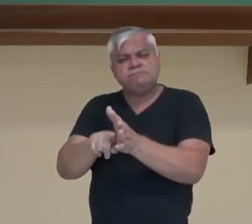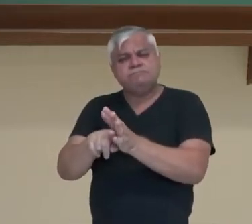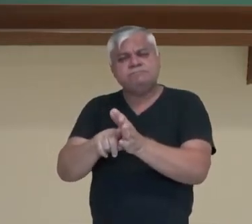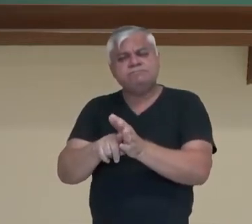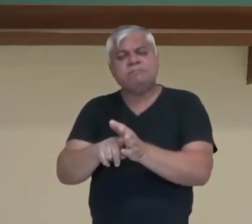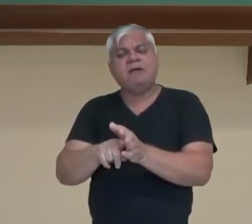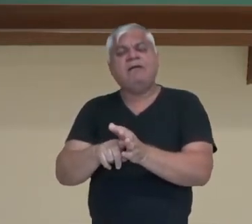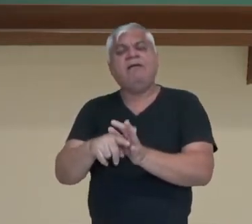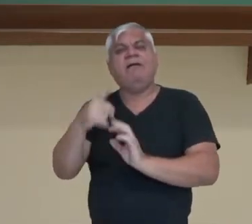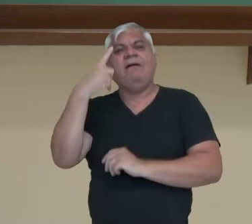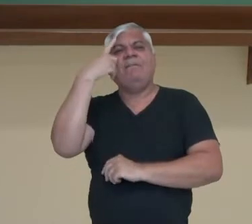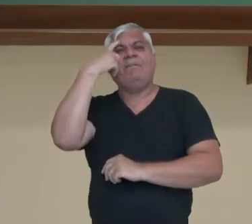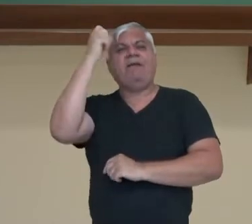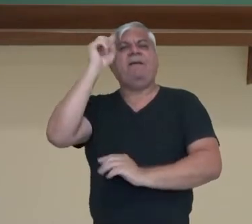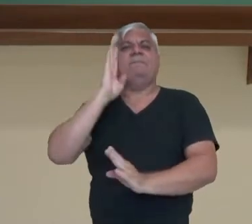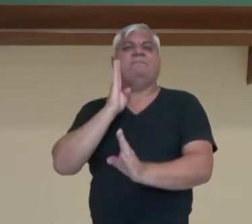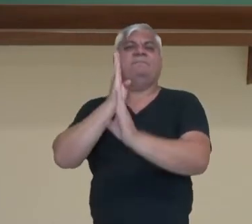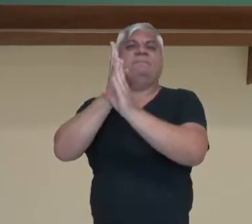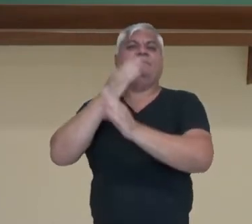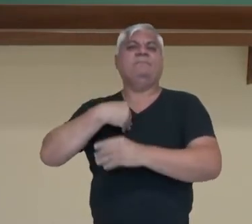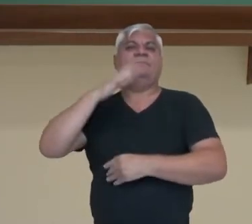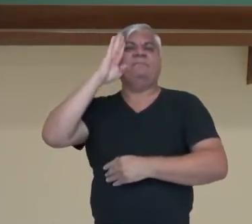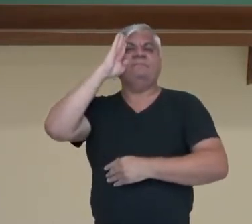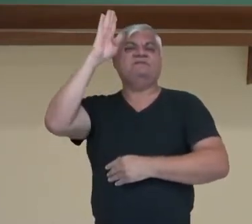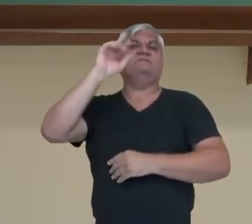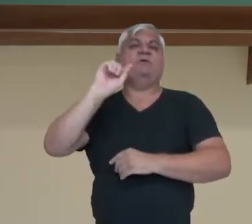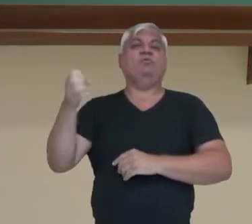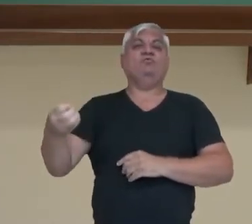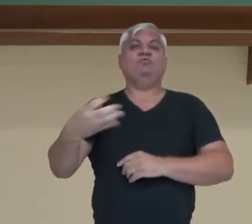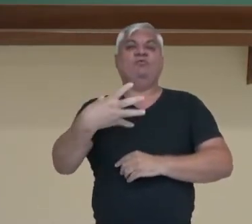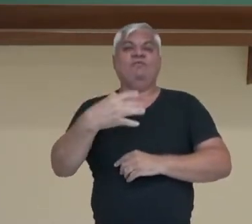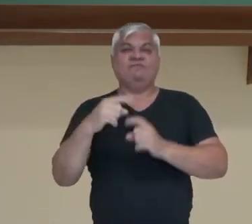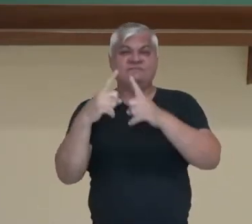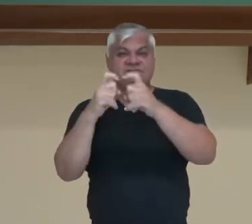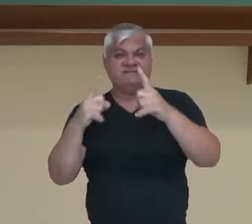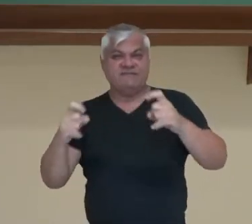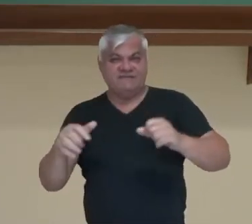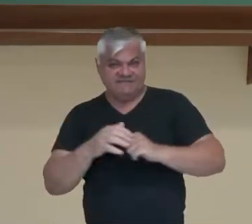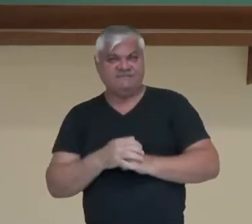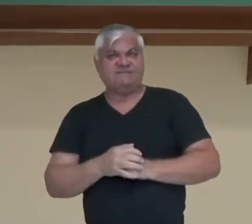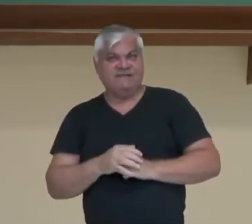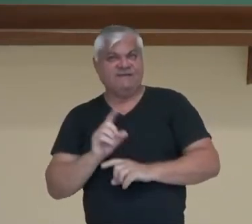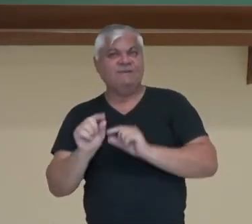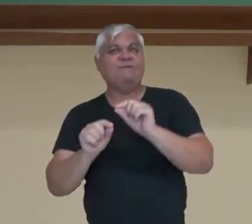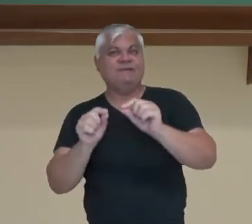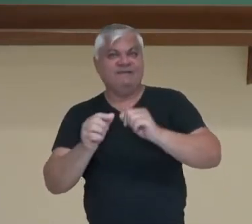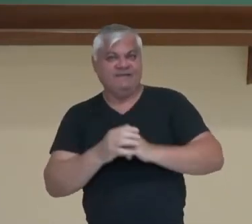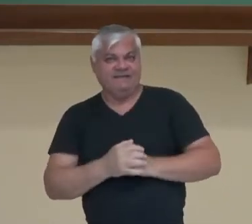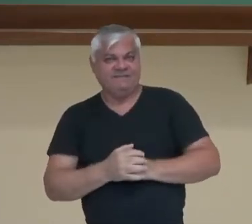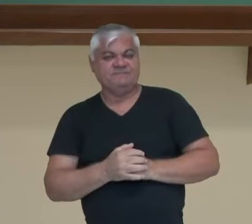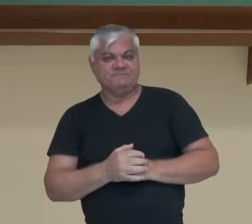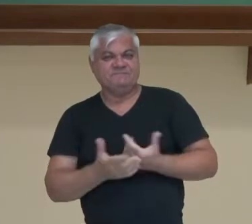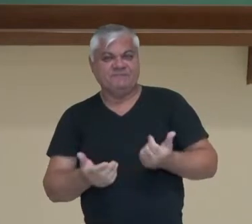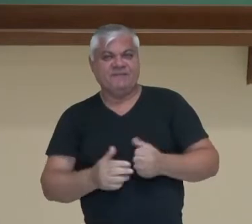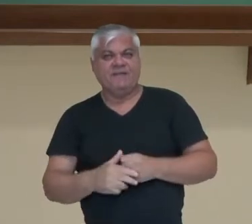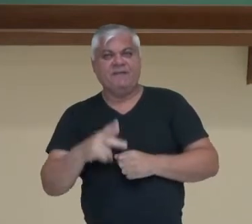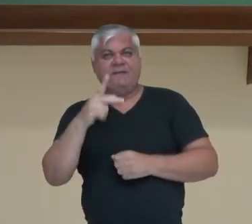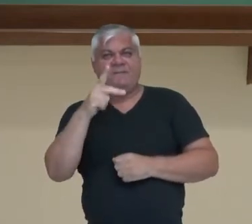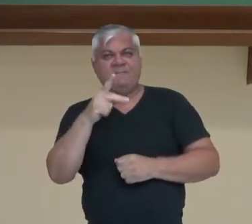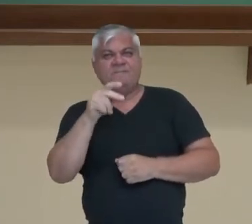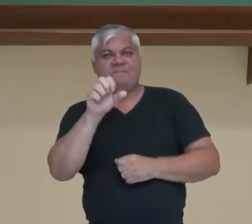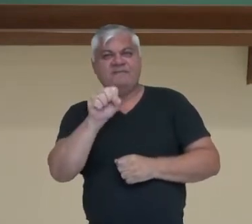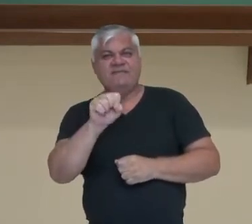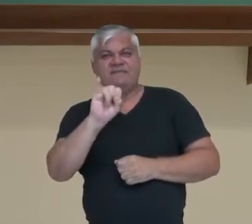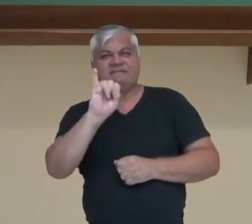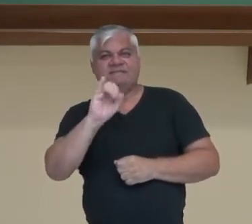essência, a principal teoria de uma nova ciência e um saber científico, melhor dizendo, chamado psicanálise,